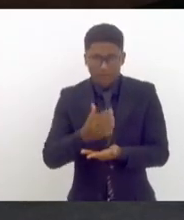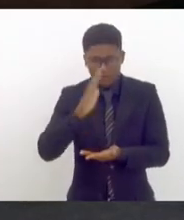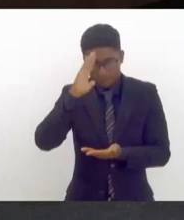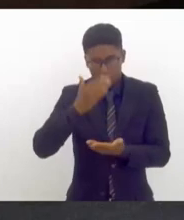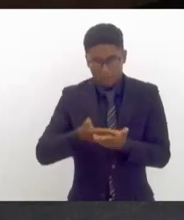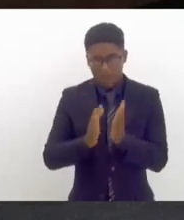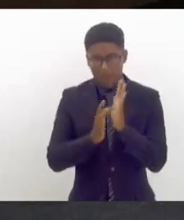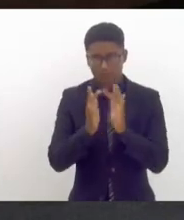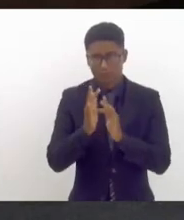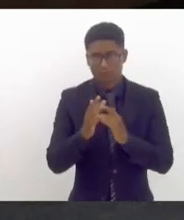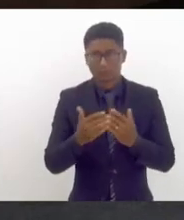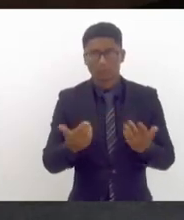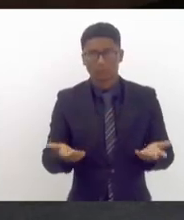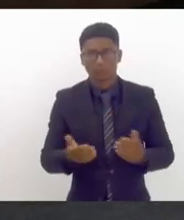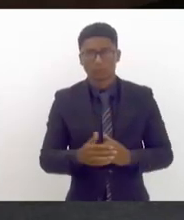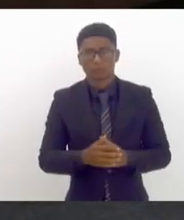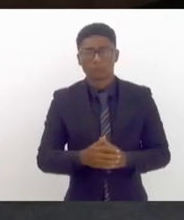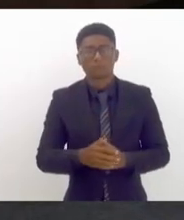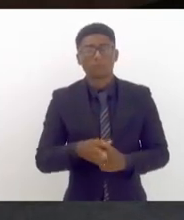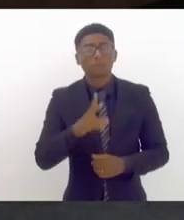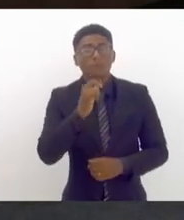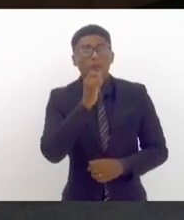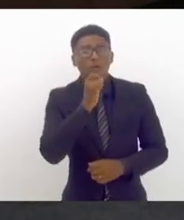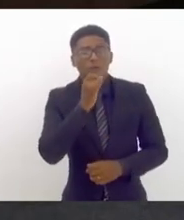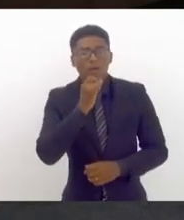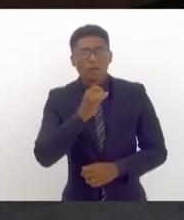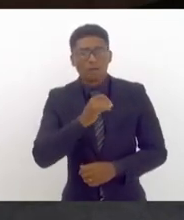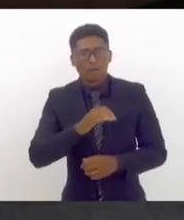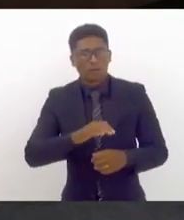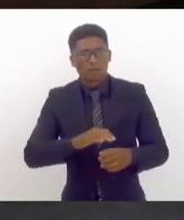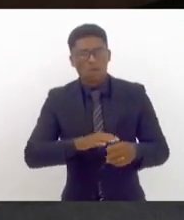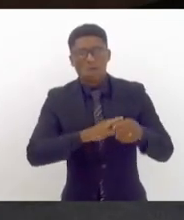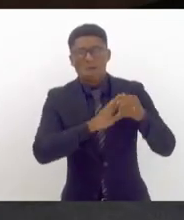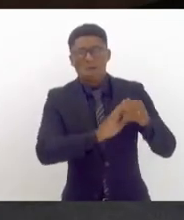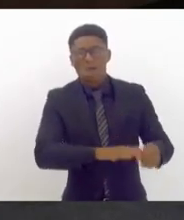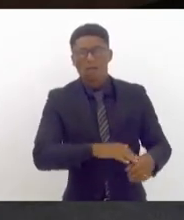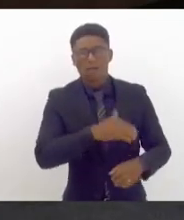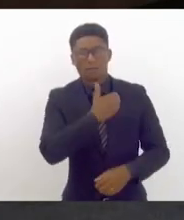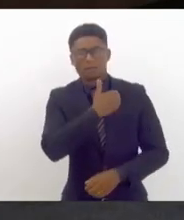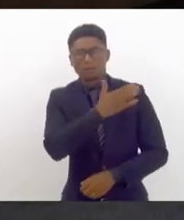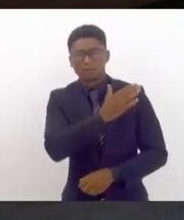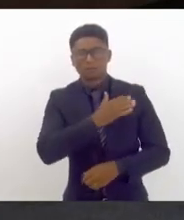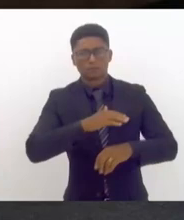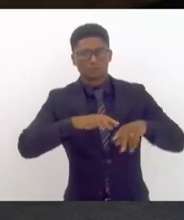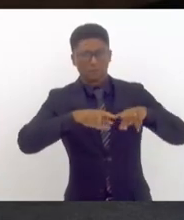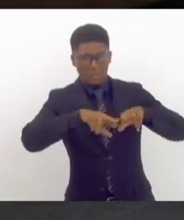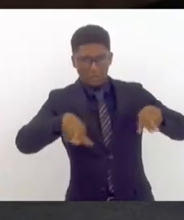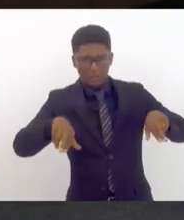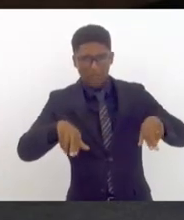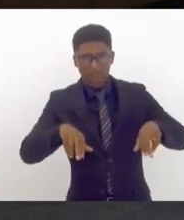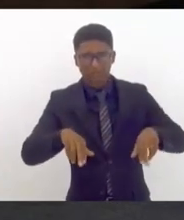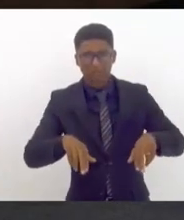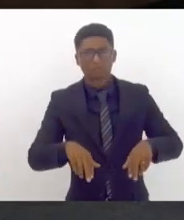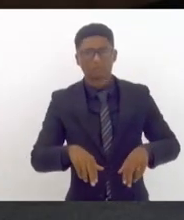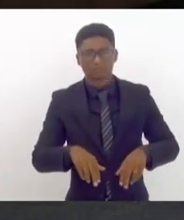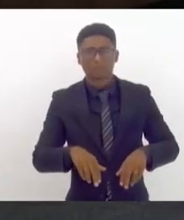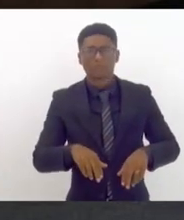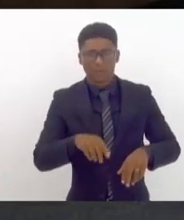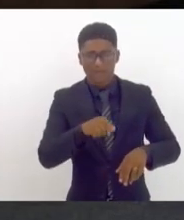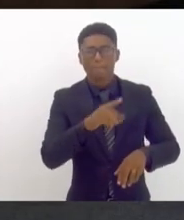que qualquer tipo de intolerância ou conservadorismo intolerante, ele também é